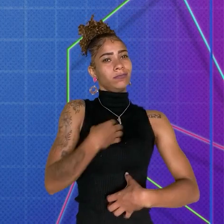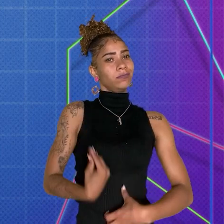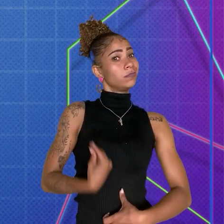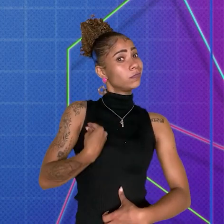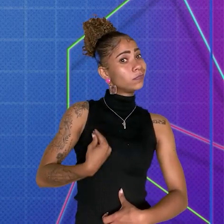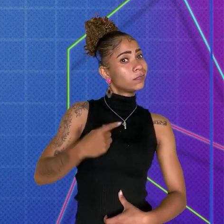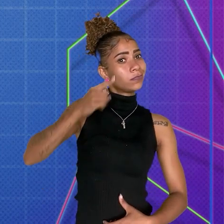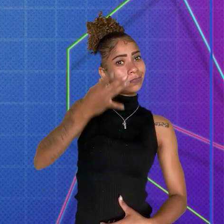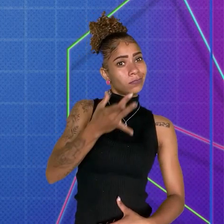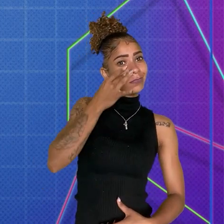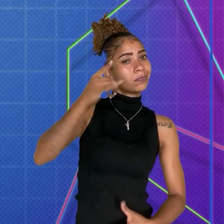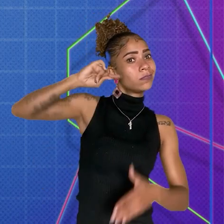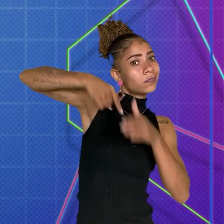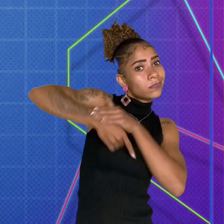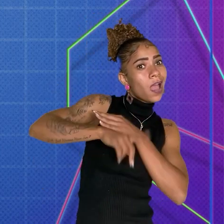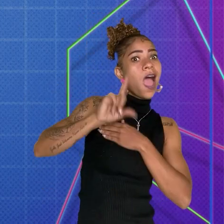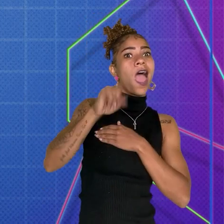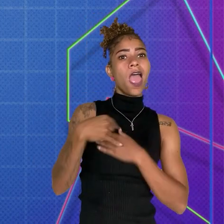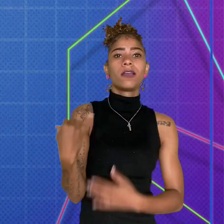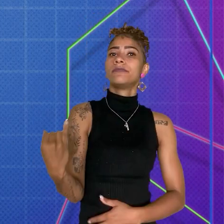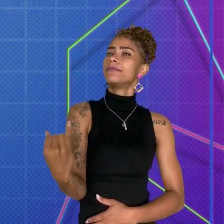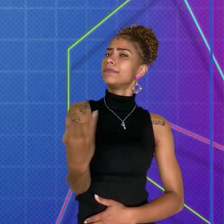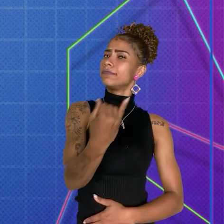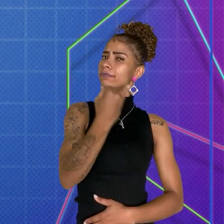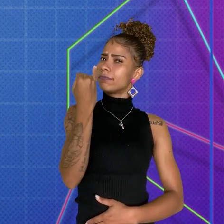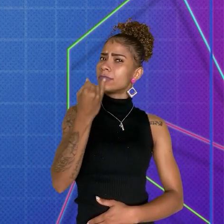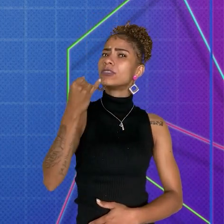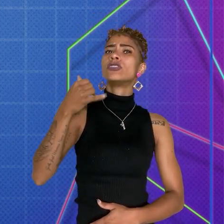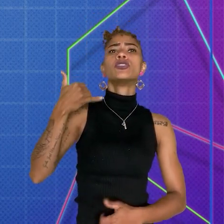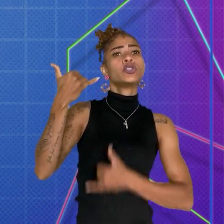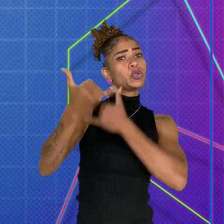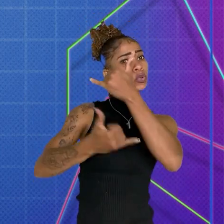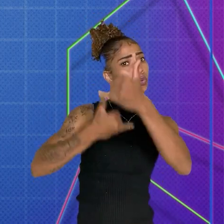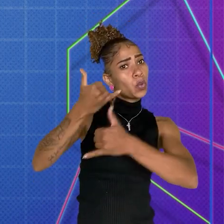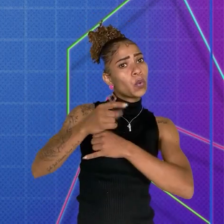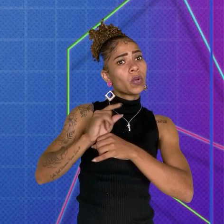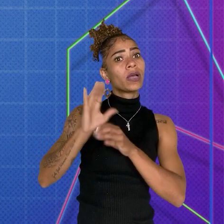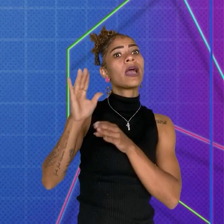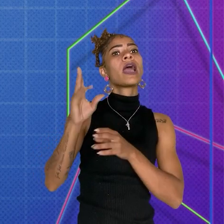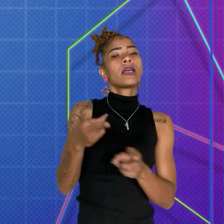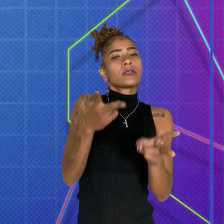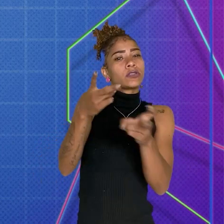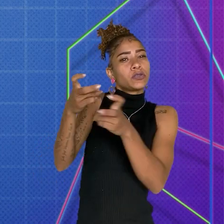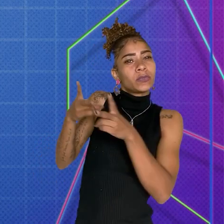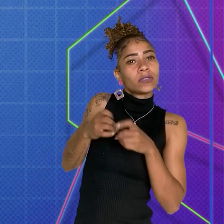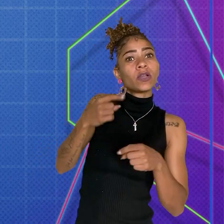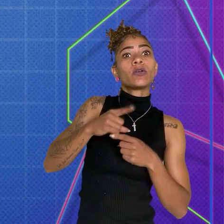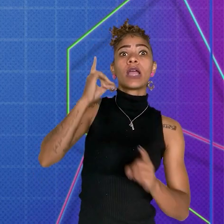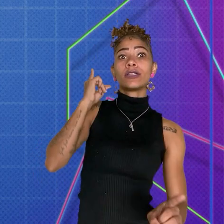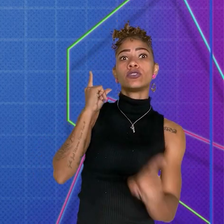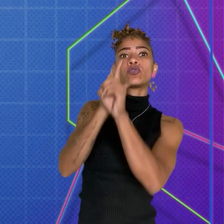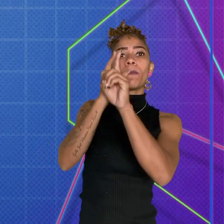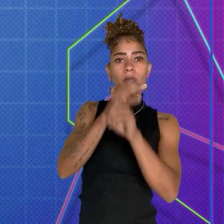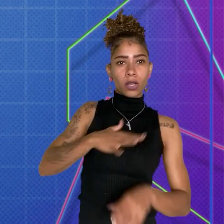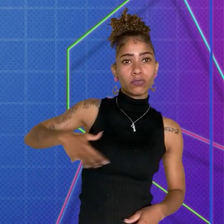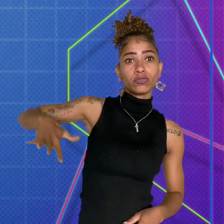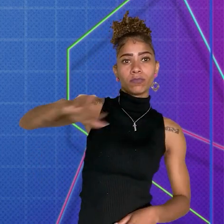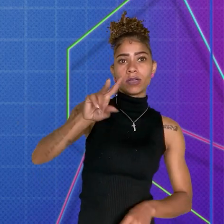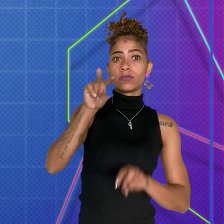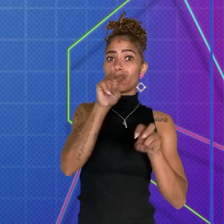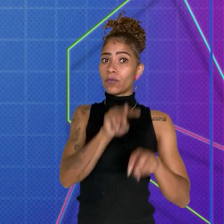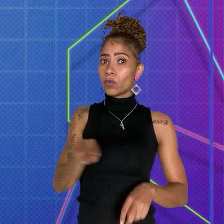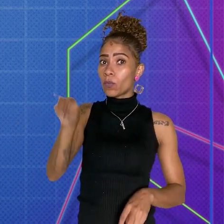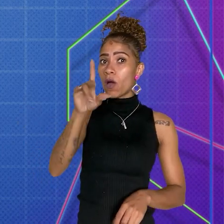sensação de presença e imersão é particularmente importante em jogos que se concentram na exploração e na descoberta dos